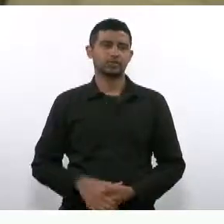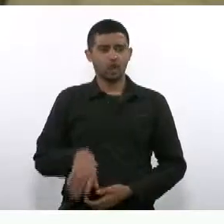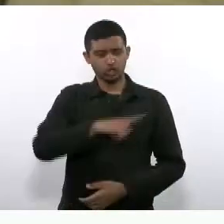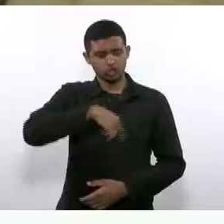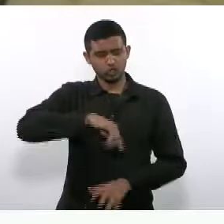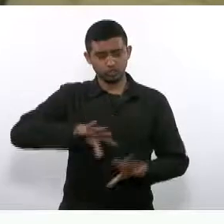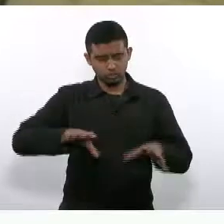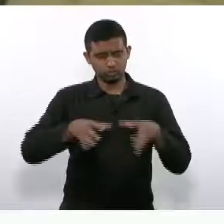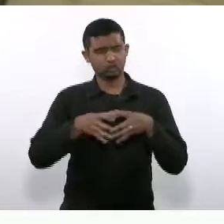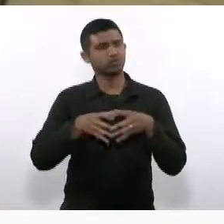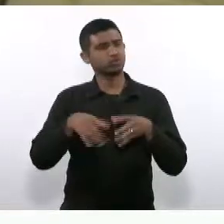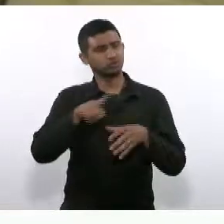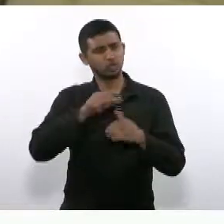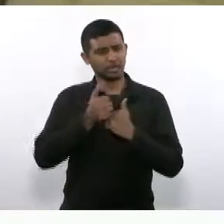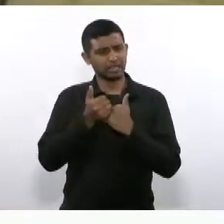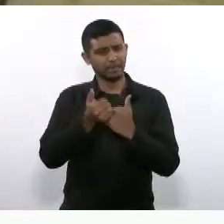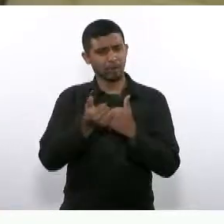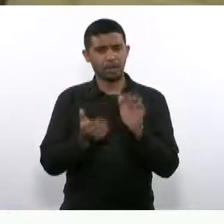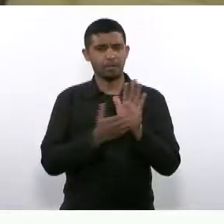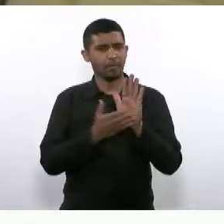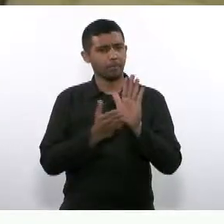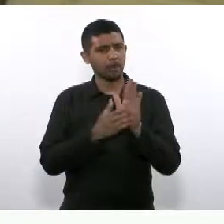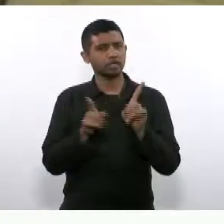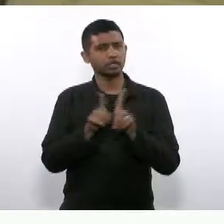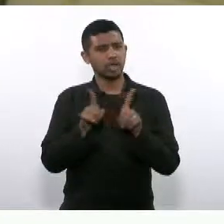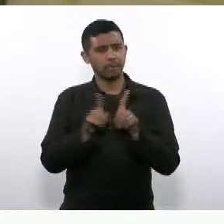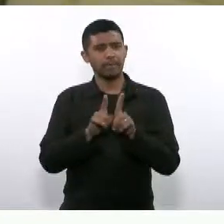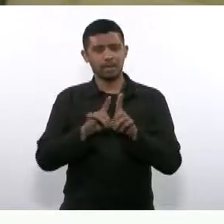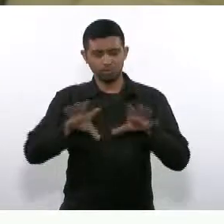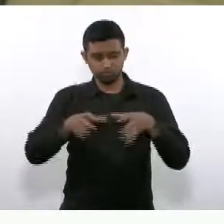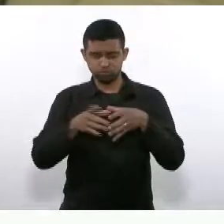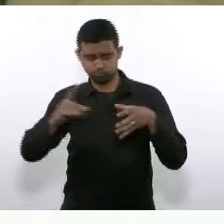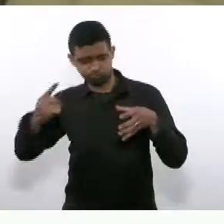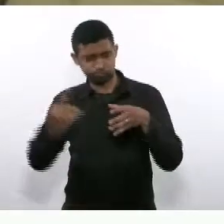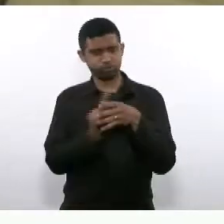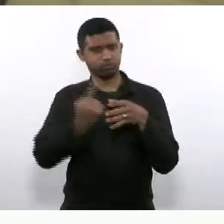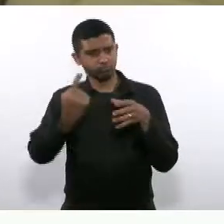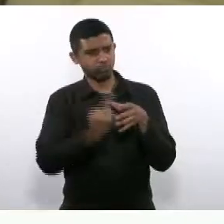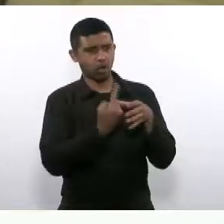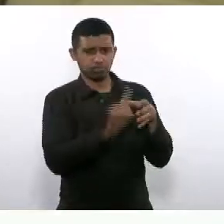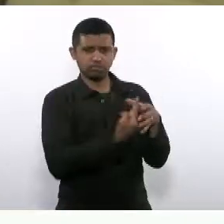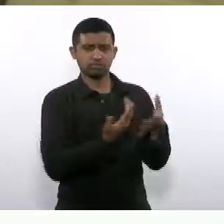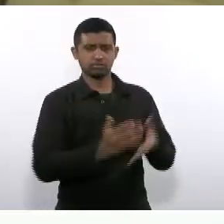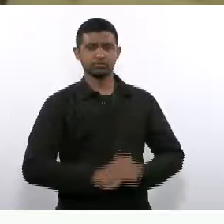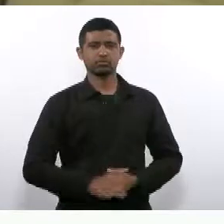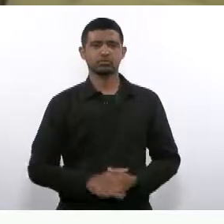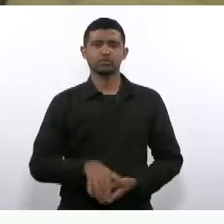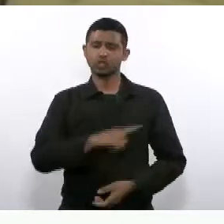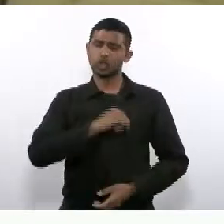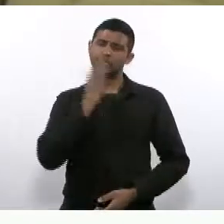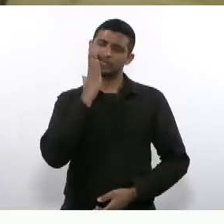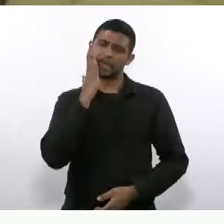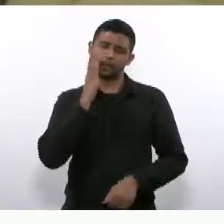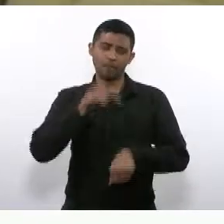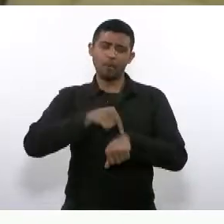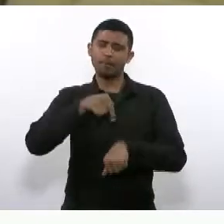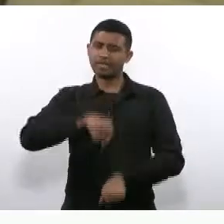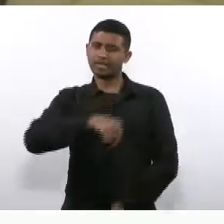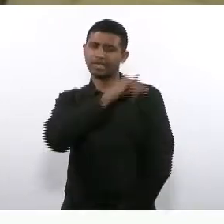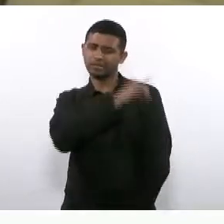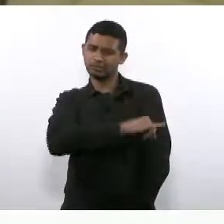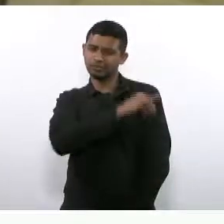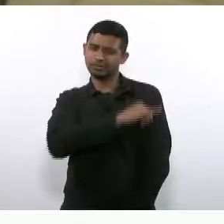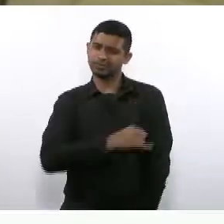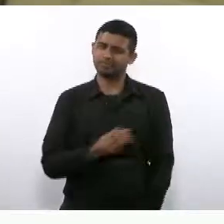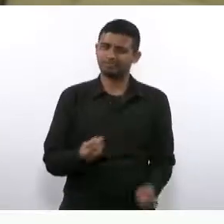composição, apoiando essa proposta, compondo essa CPI, entendendo o momento em que o estado do Rio de Janeiro